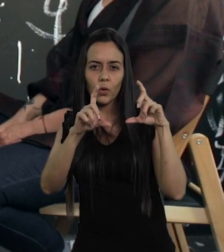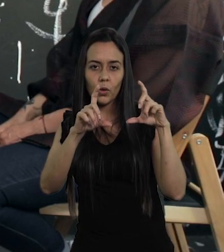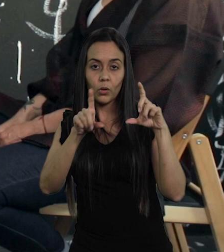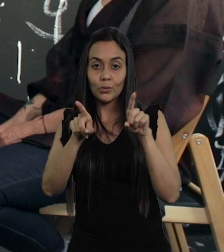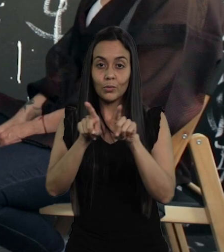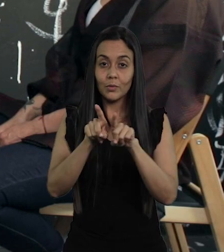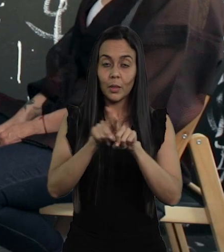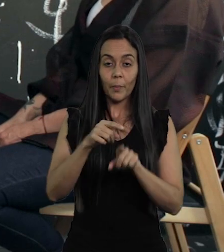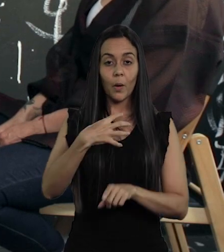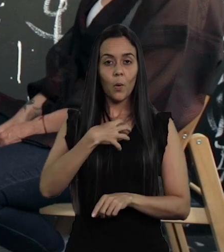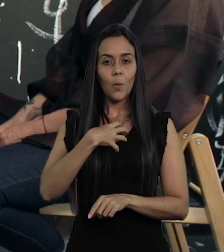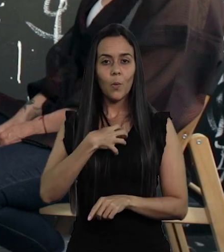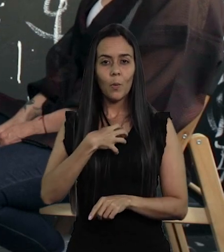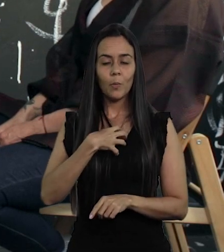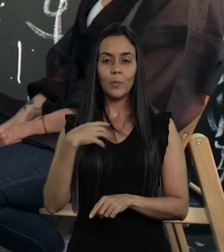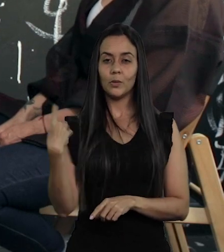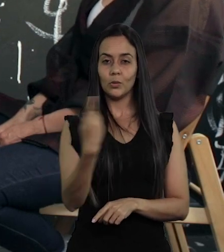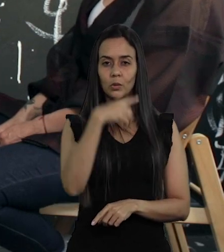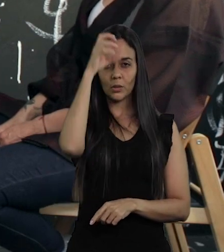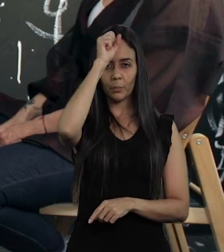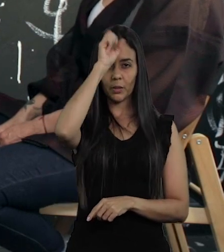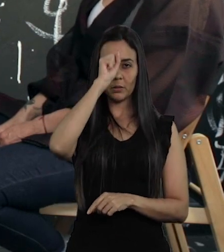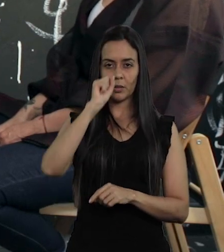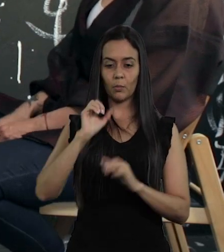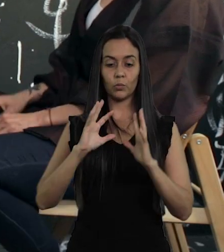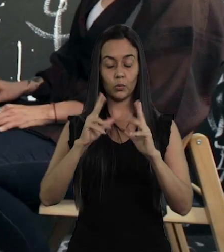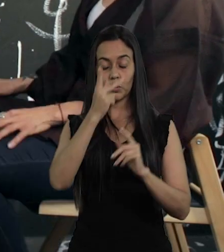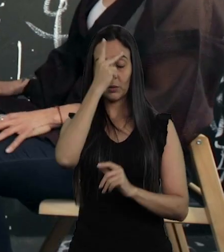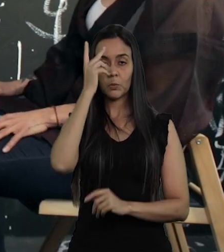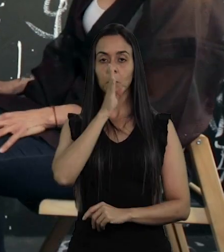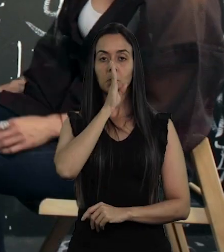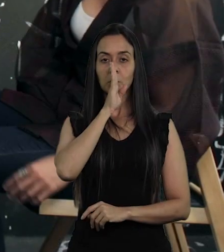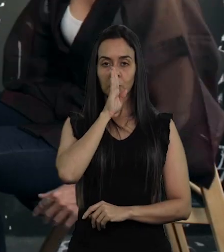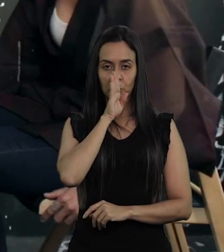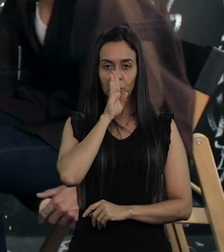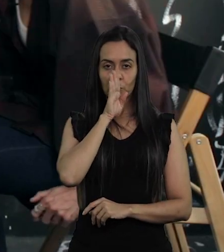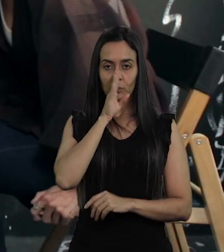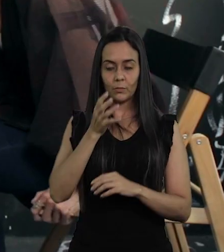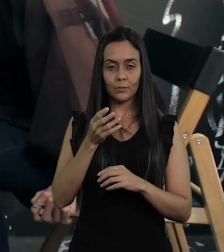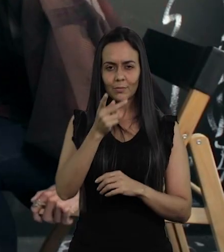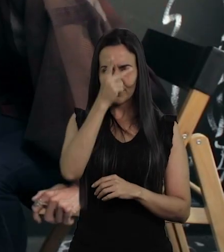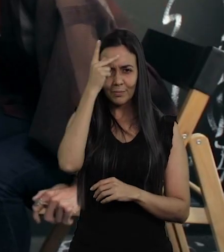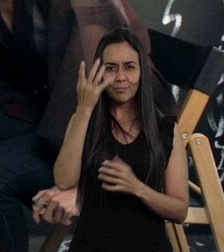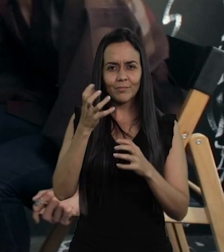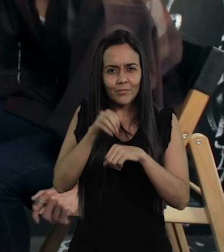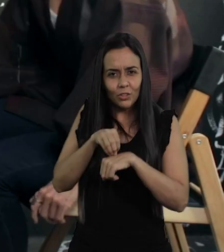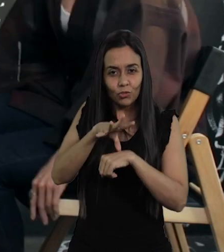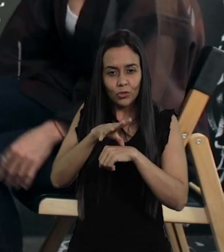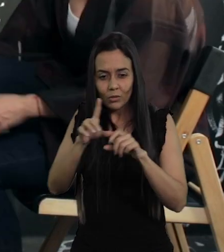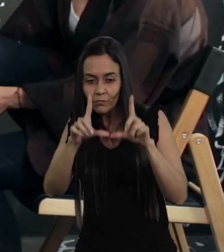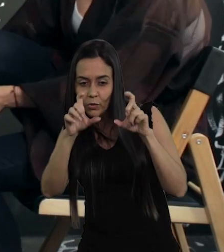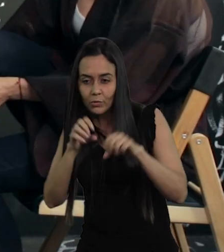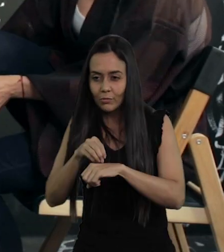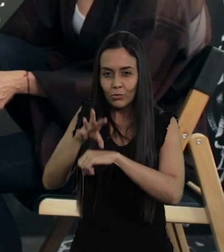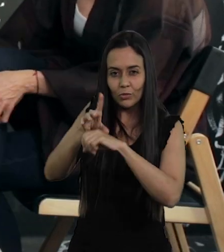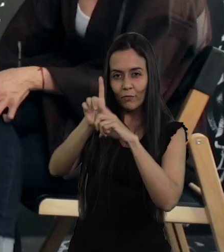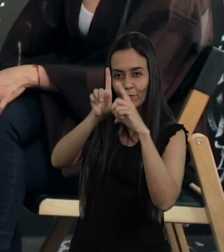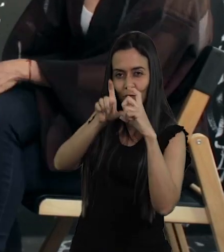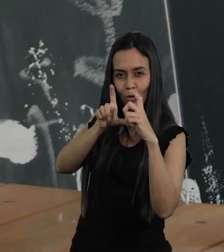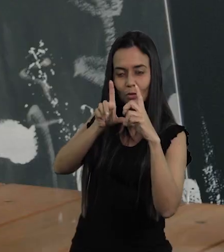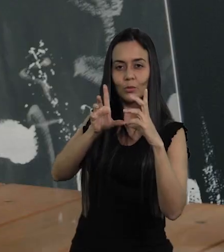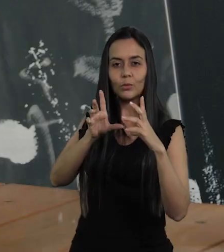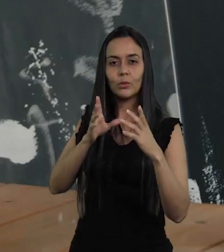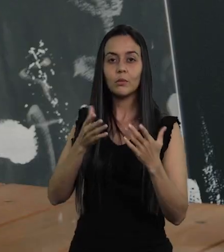comportamento que a gente teve. Fica no silêncio. A pessoa está esperando que a gente a construa. Tudo bem, você já dá